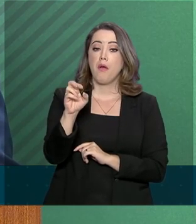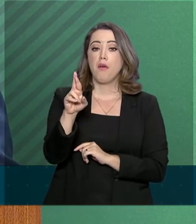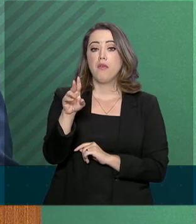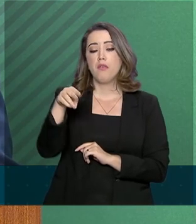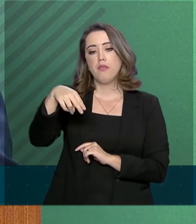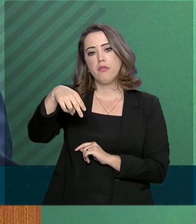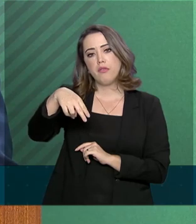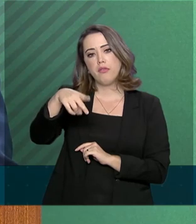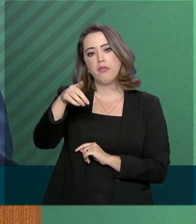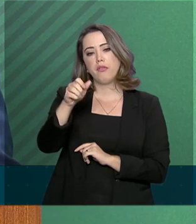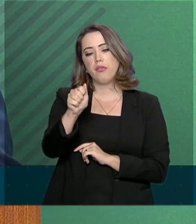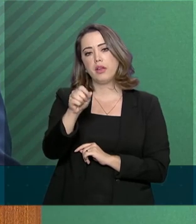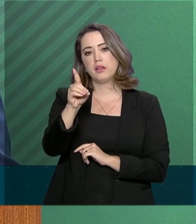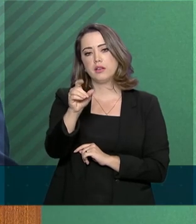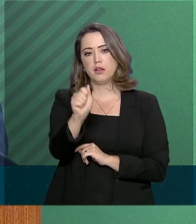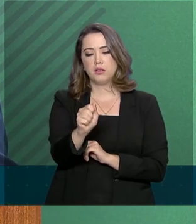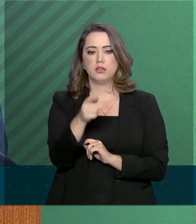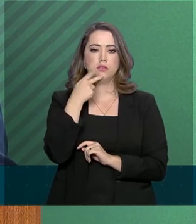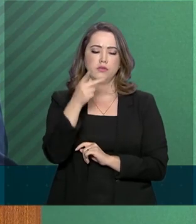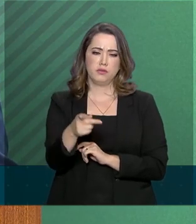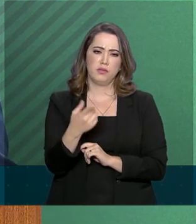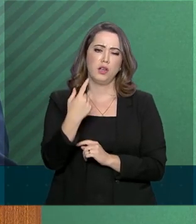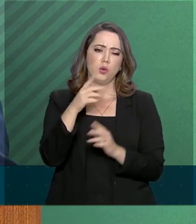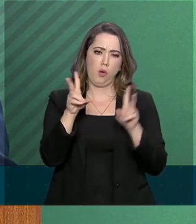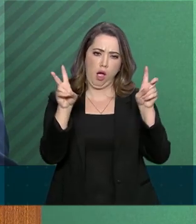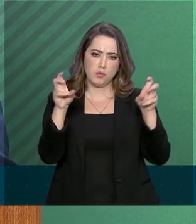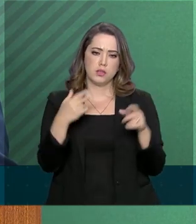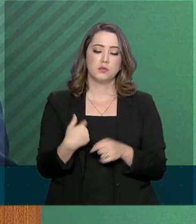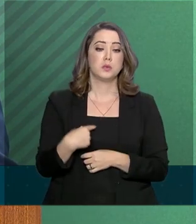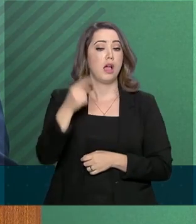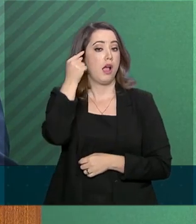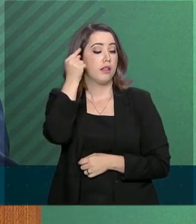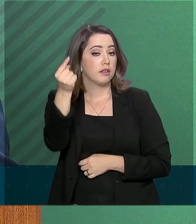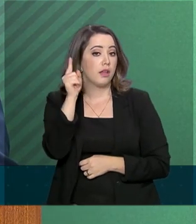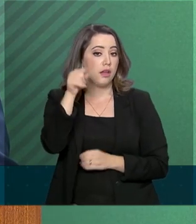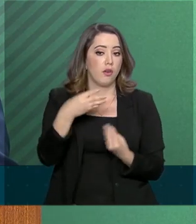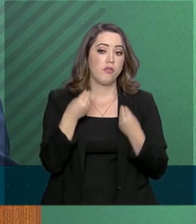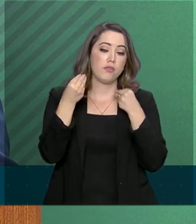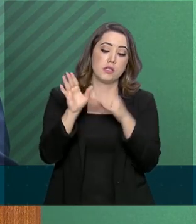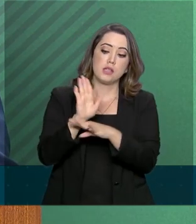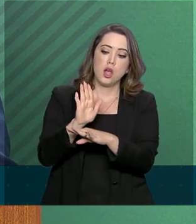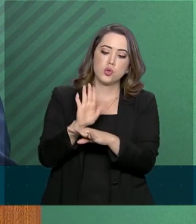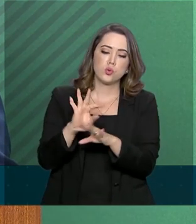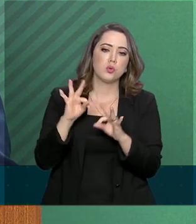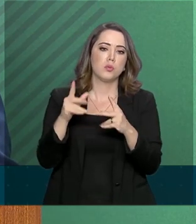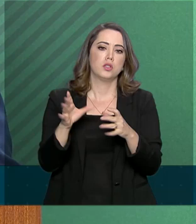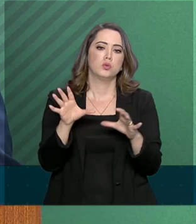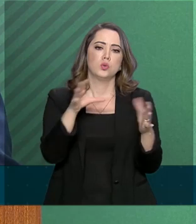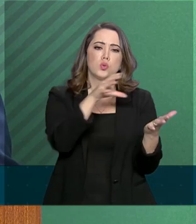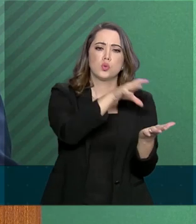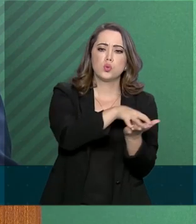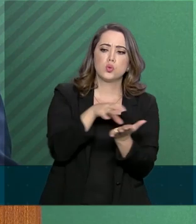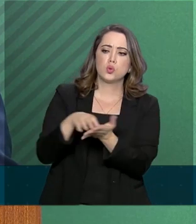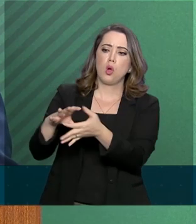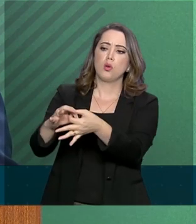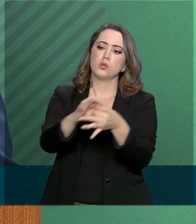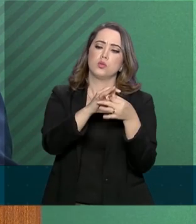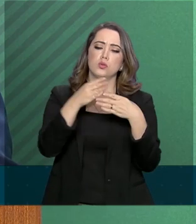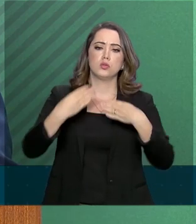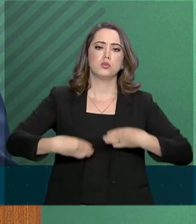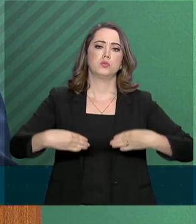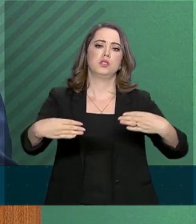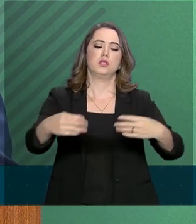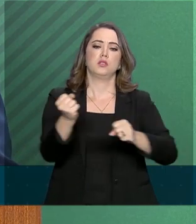prestar auxílio para todas as unidades vinculadas ao ministério da infraestrutura sobre a